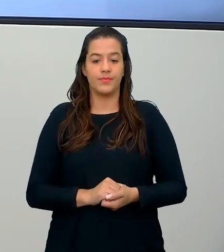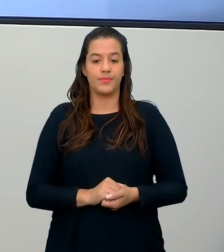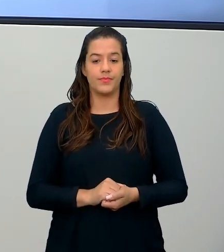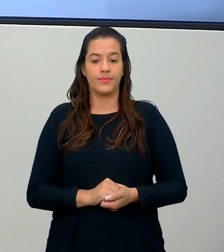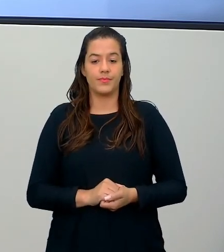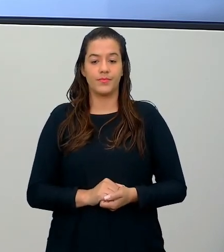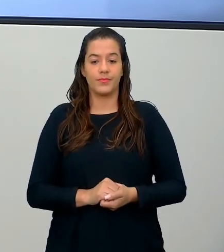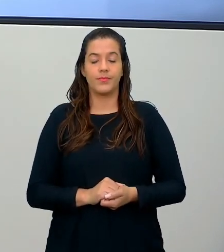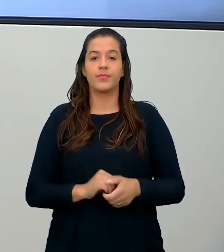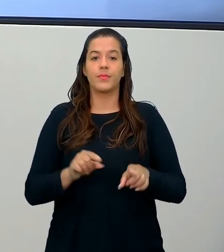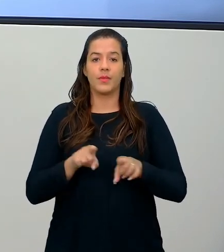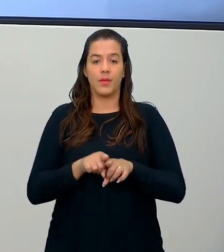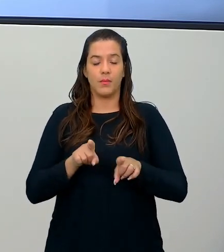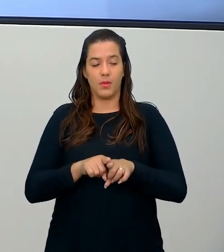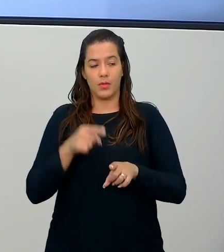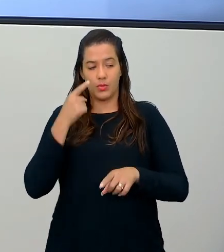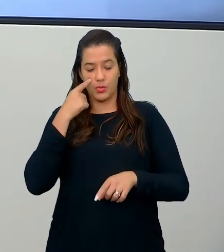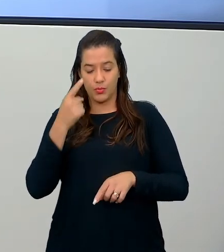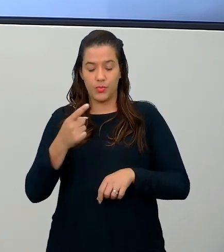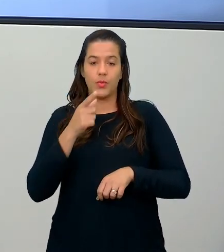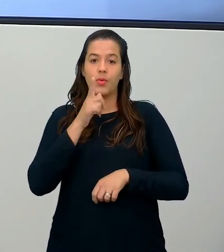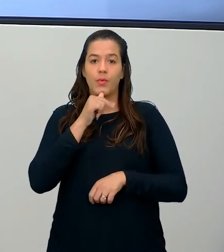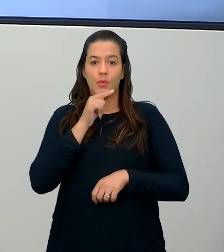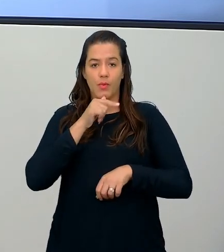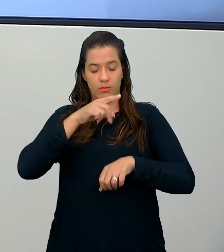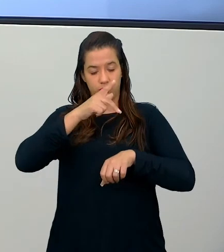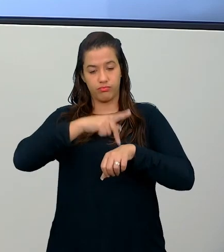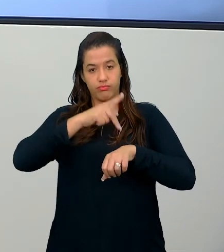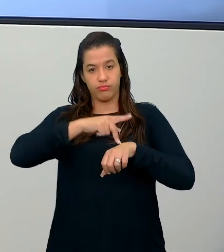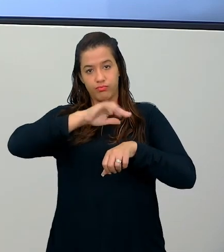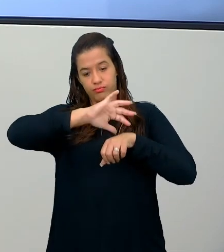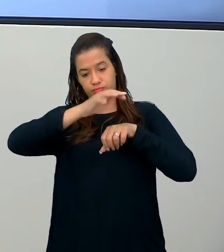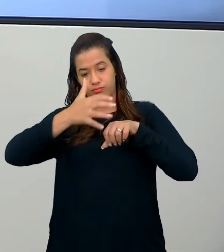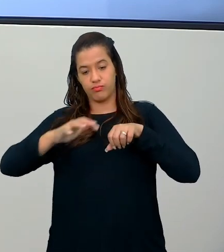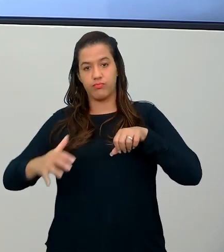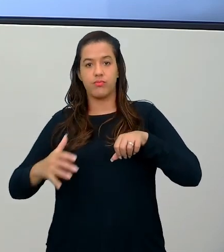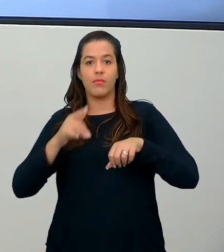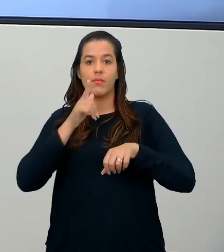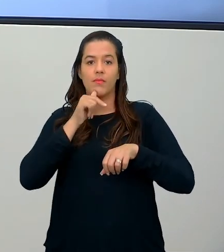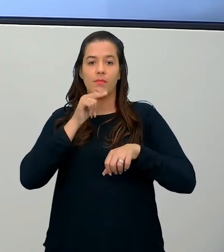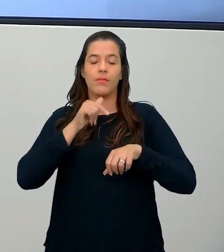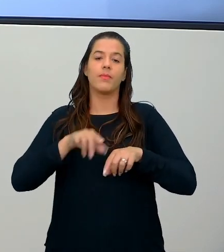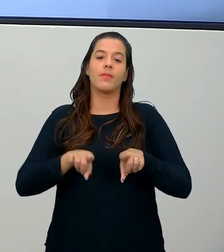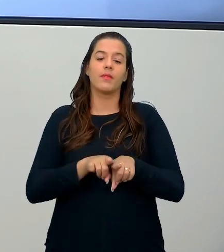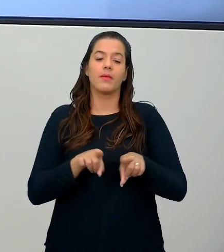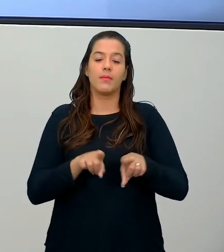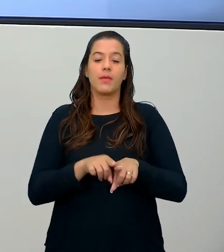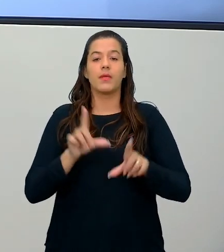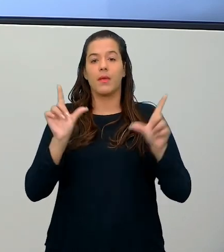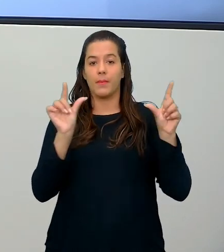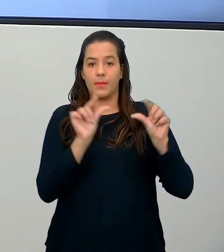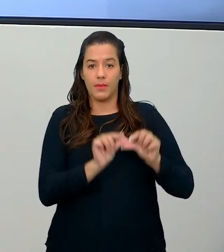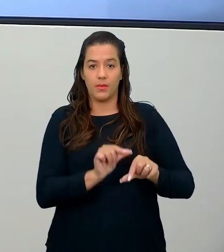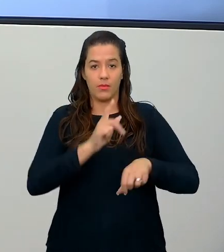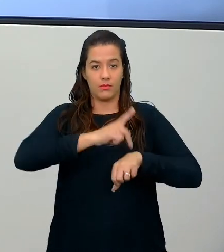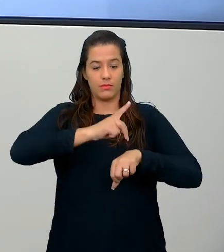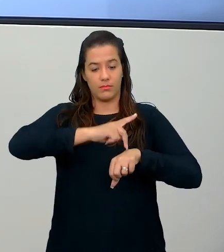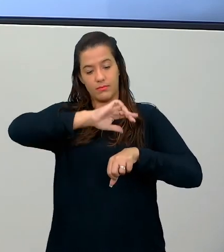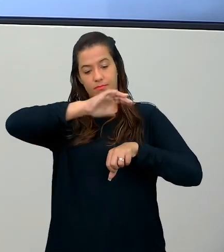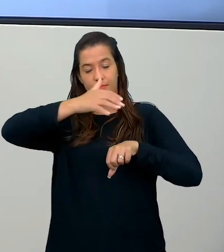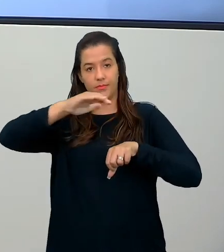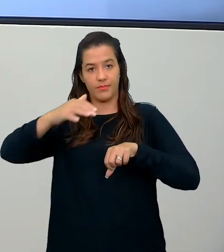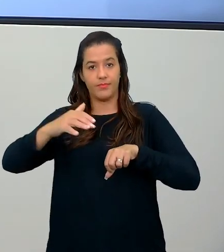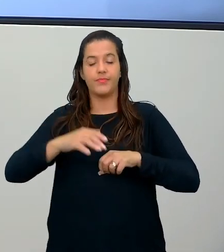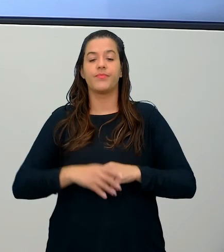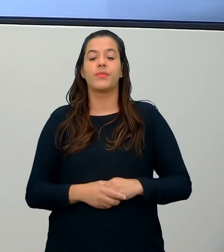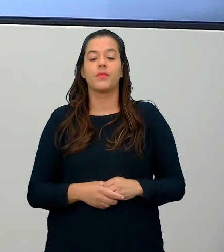também minerais, né, ou a formação desses minerais que são a parte menor da rocha. E